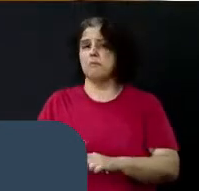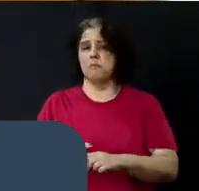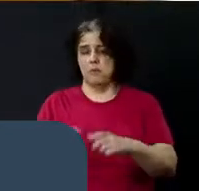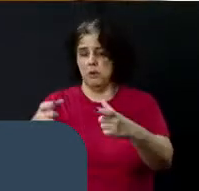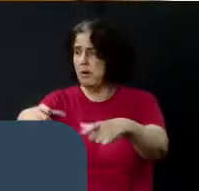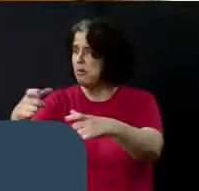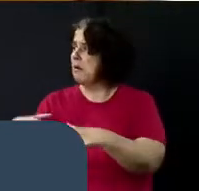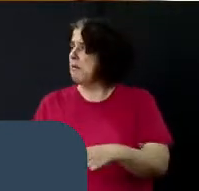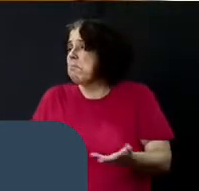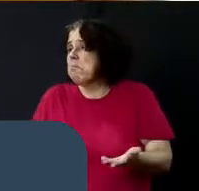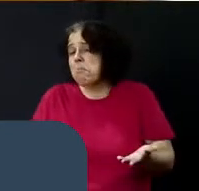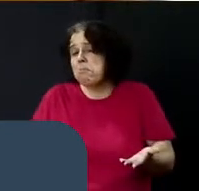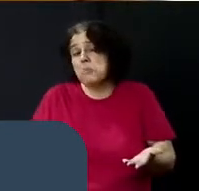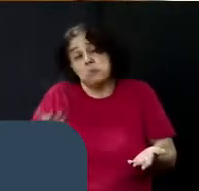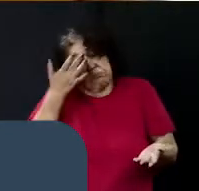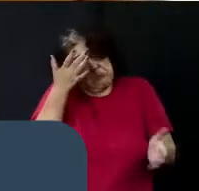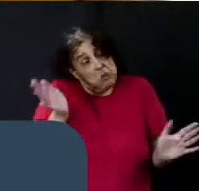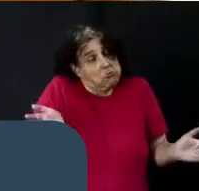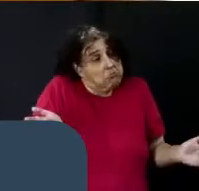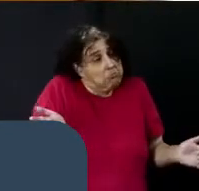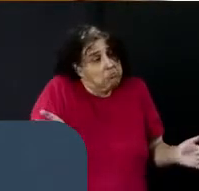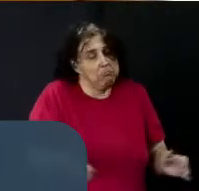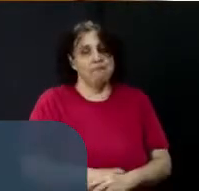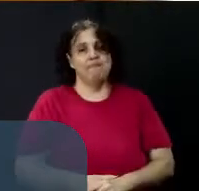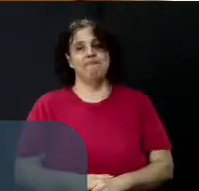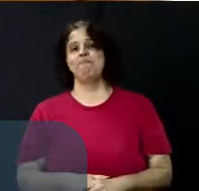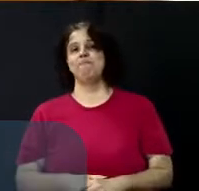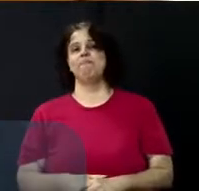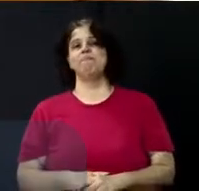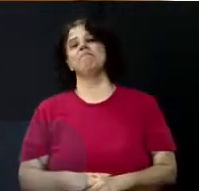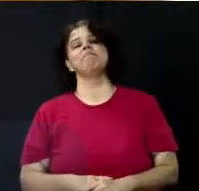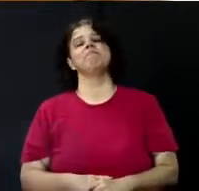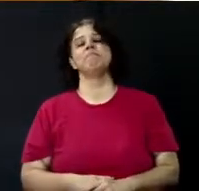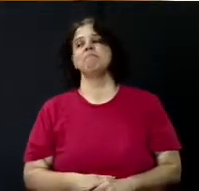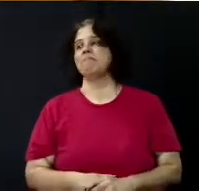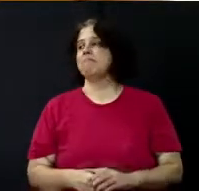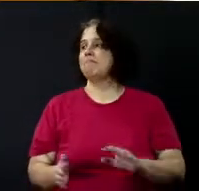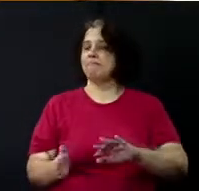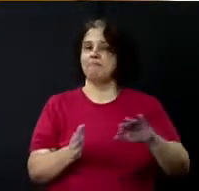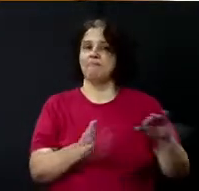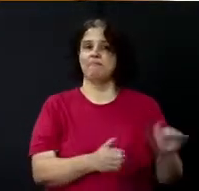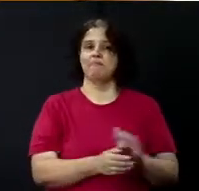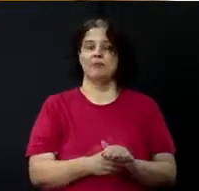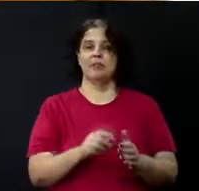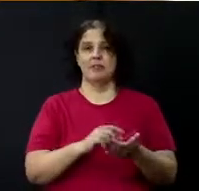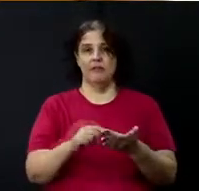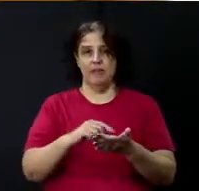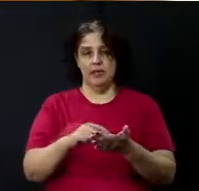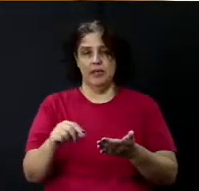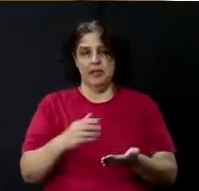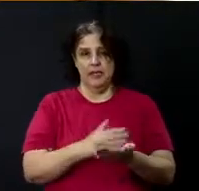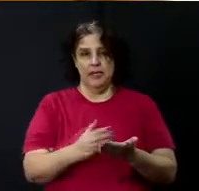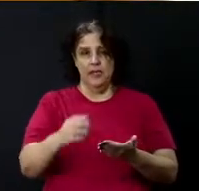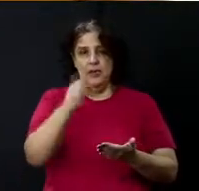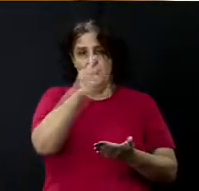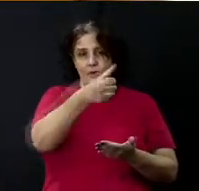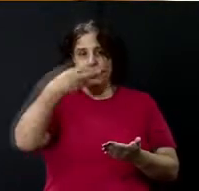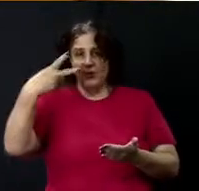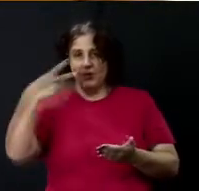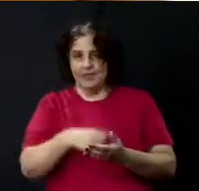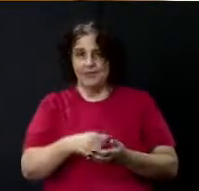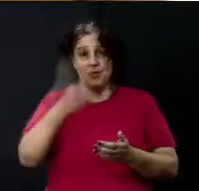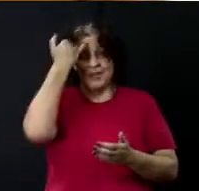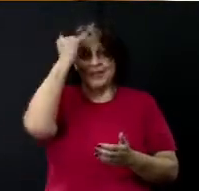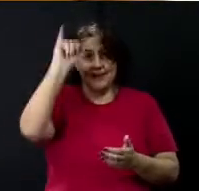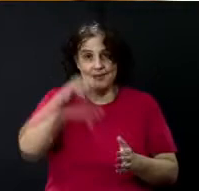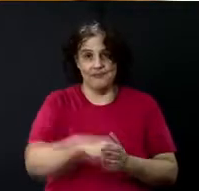Bom, eu preciso dizer para você que eu vou trabalhar aqui nos 12 versículos iniciais com essa ideia, a cura